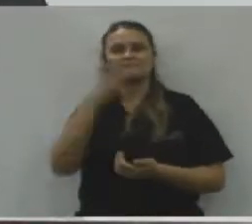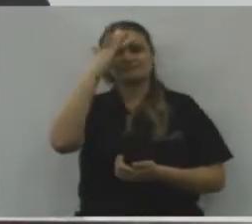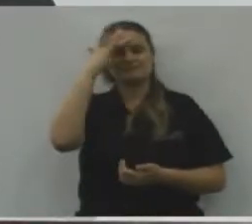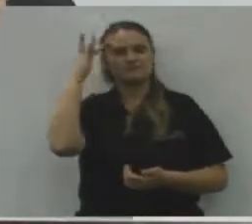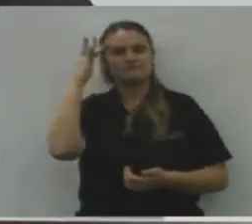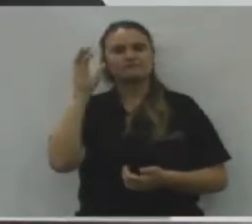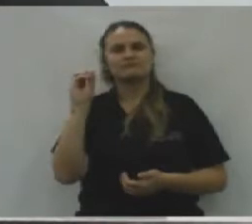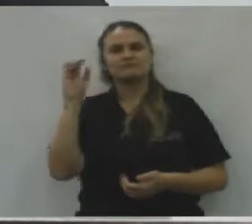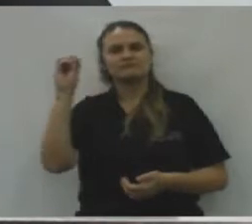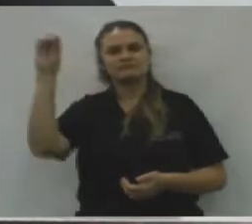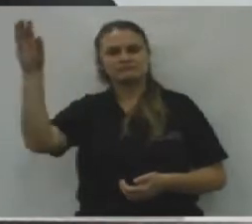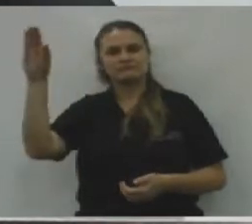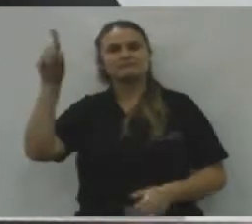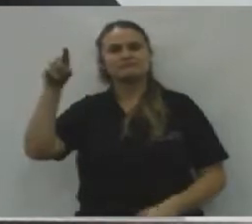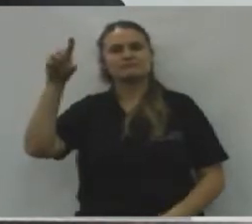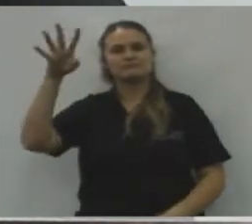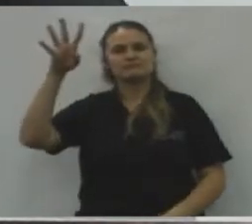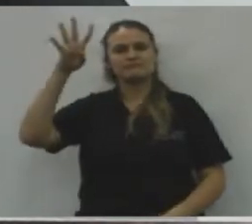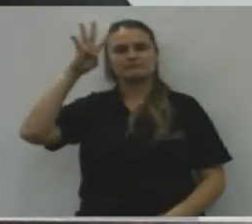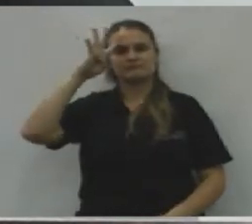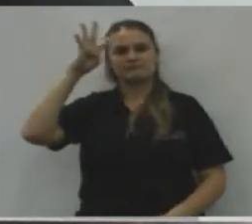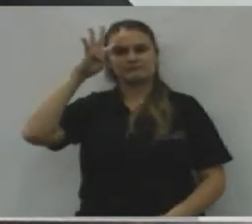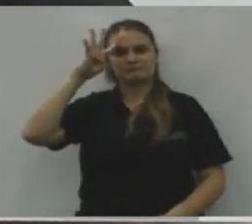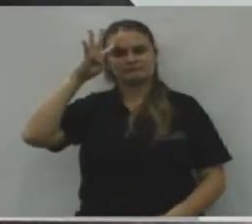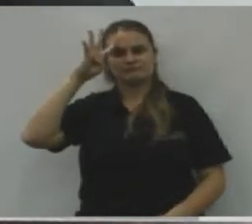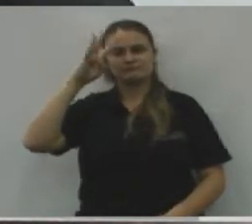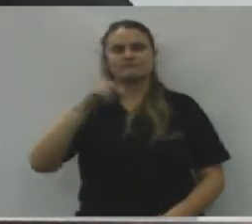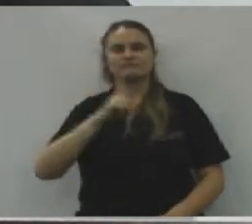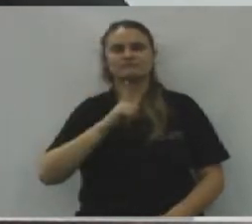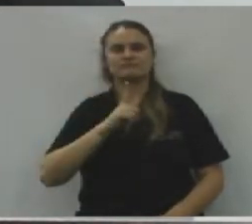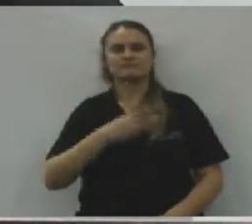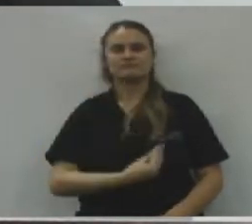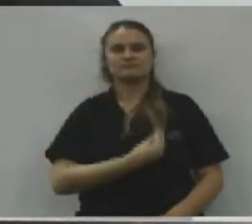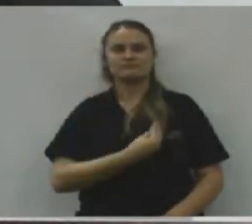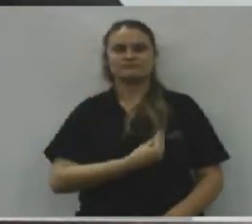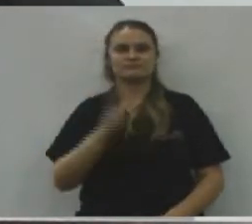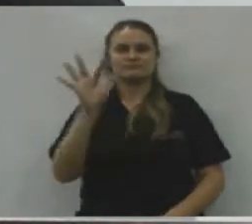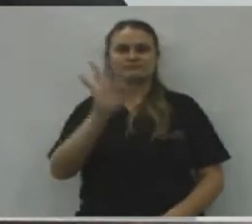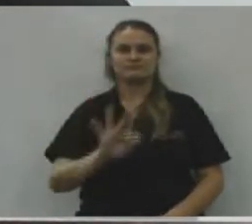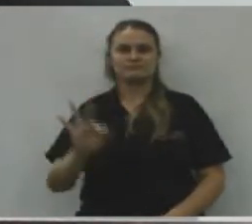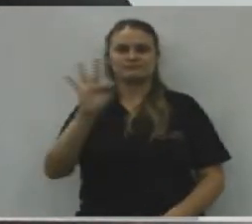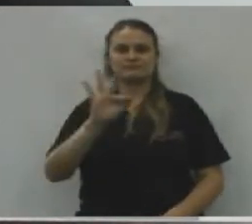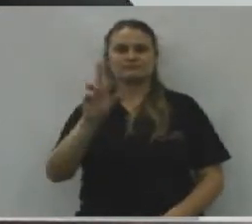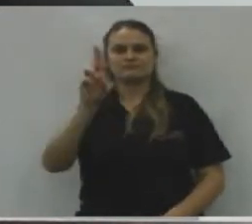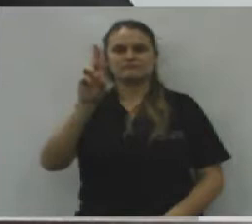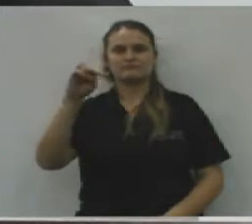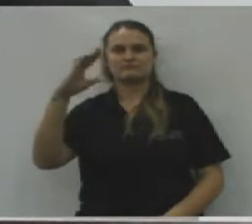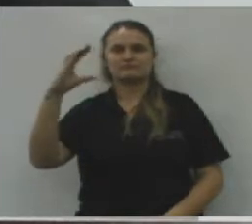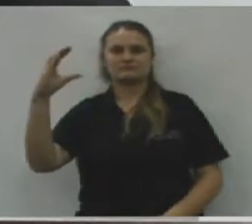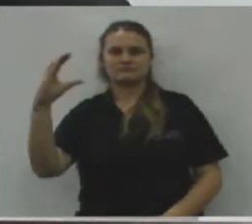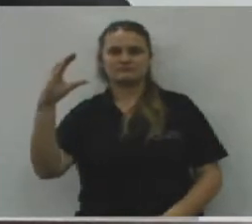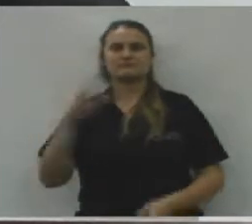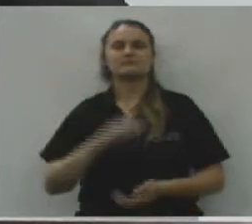né? Então, vai ser na quarta-feira, e nós teremos a presença da faculdade UNC de Porto